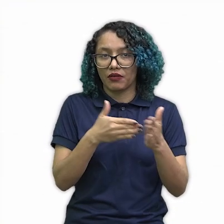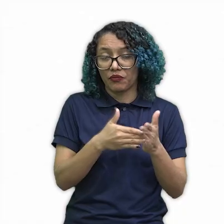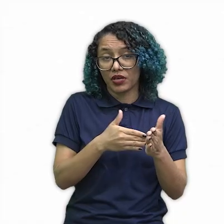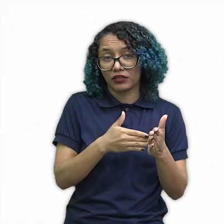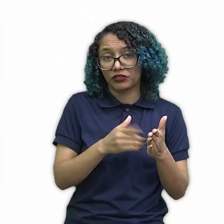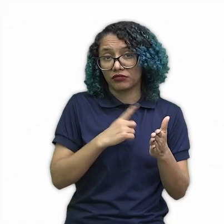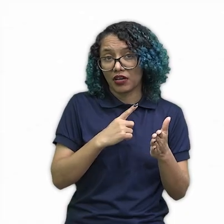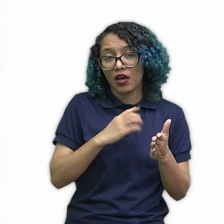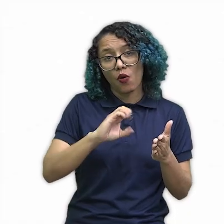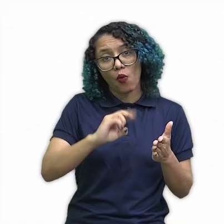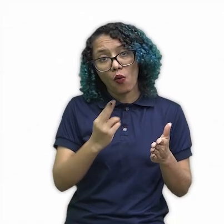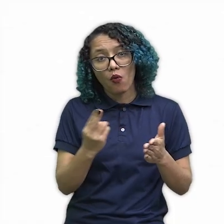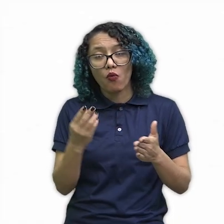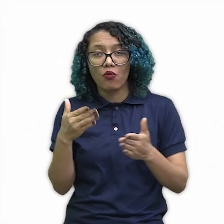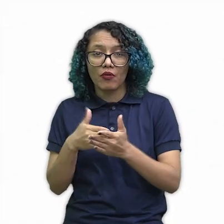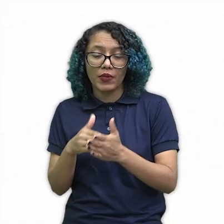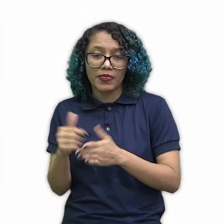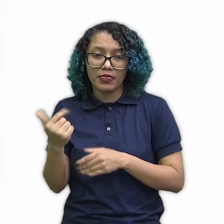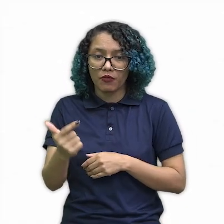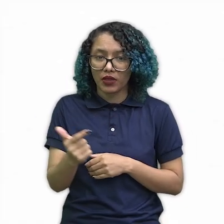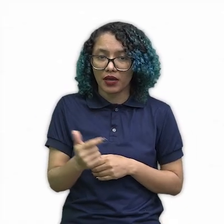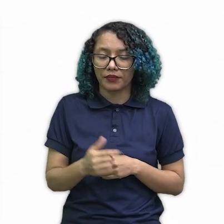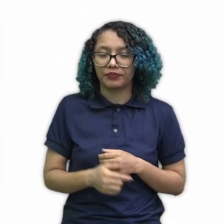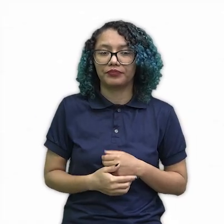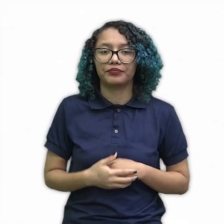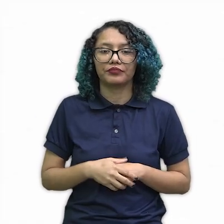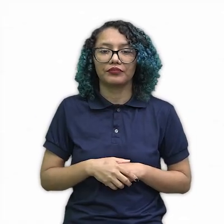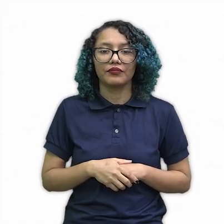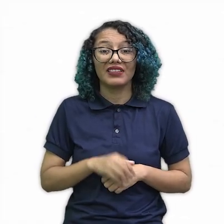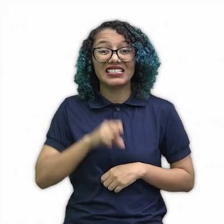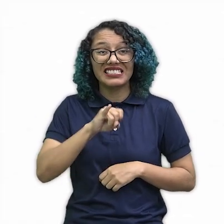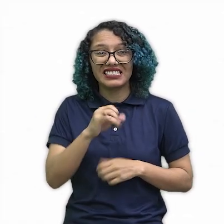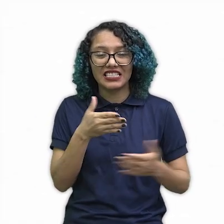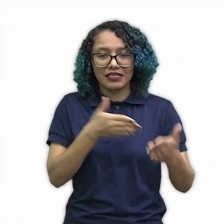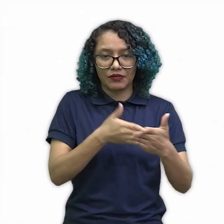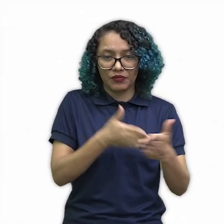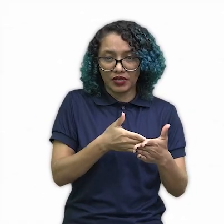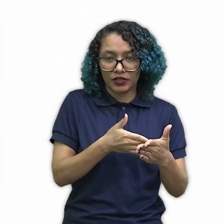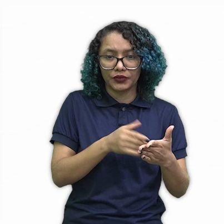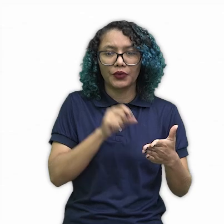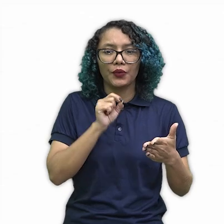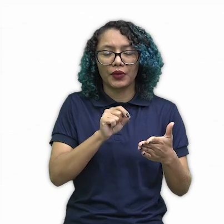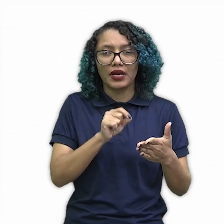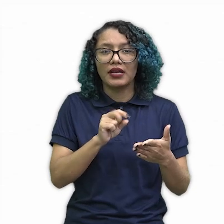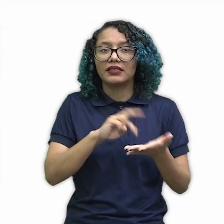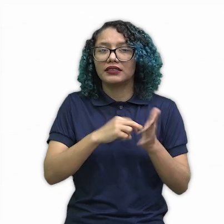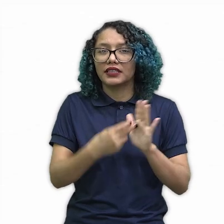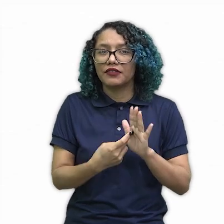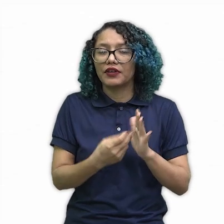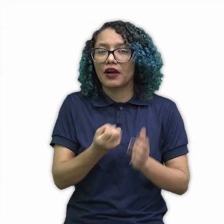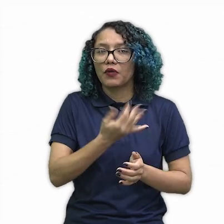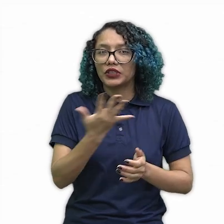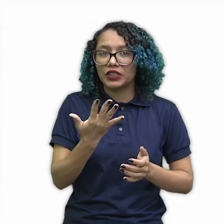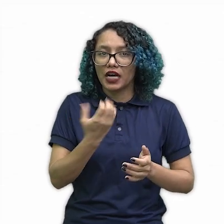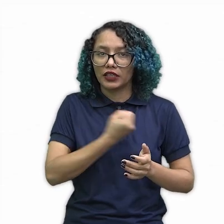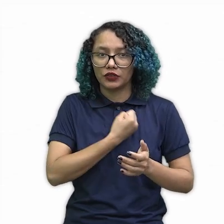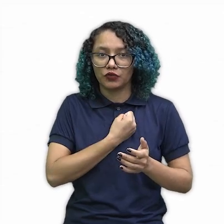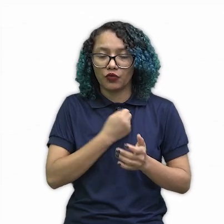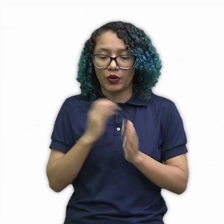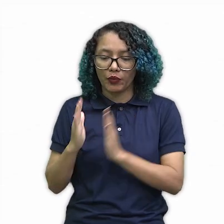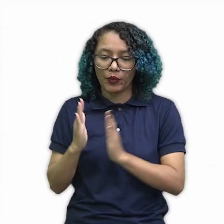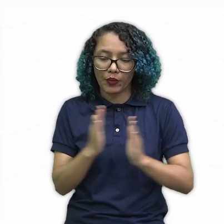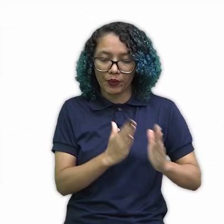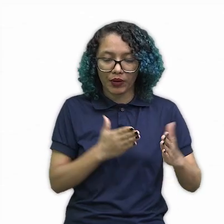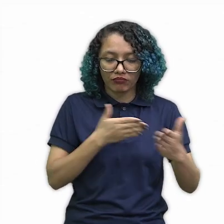infinita, tá? Uma PG é finita se possui um número finito de termos,